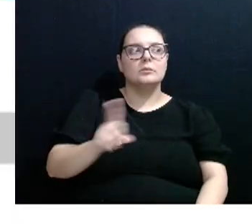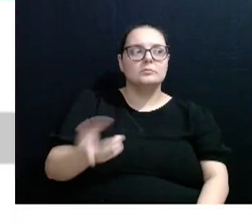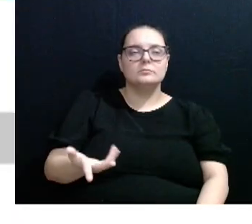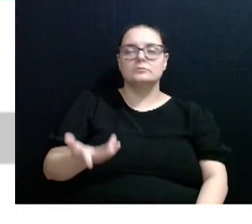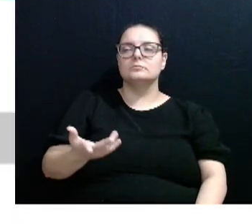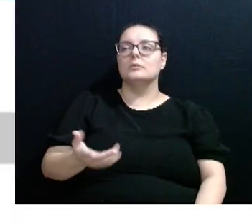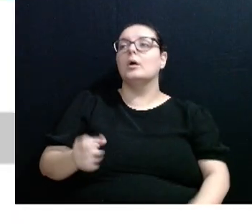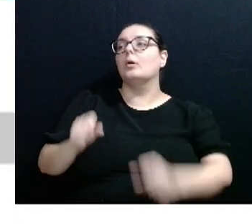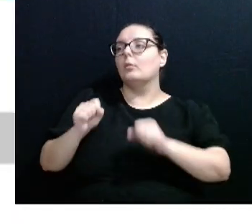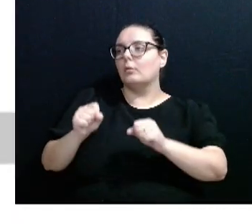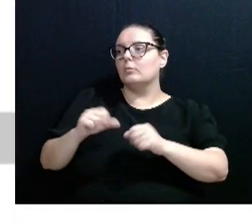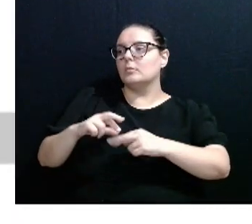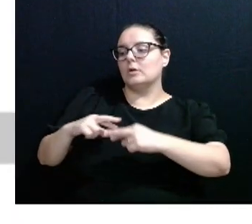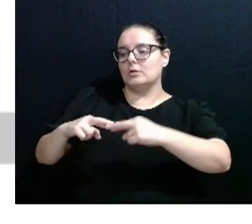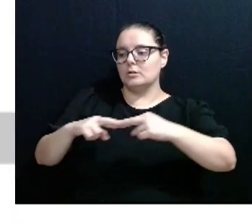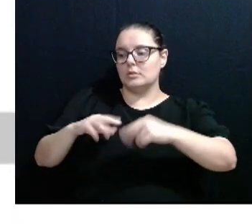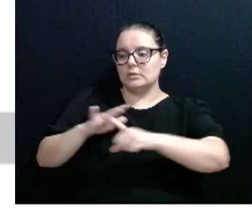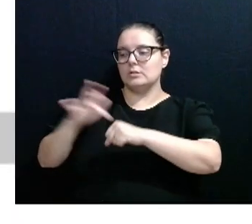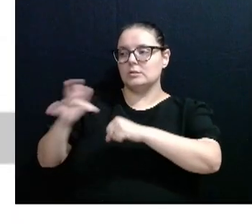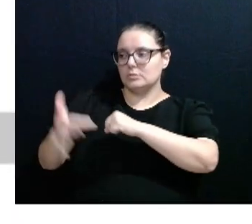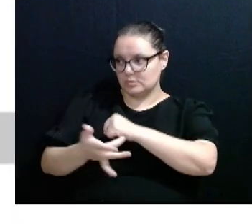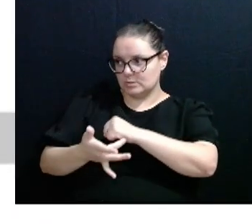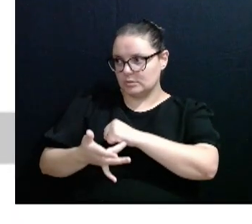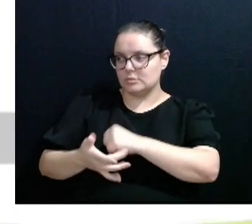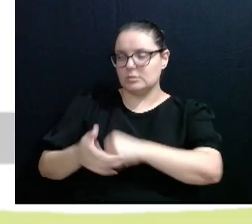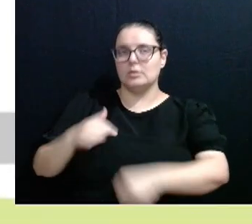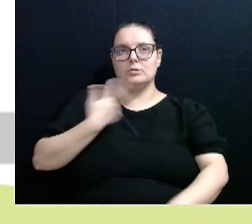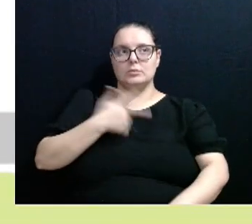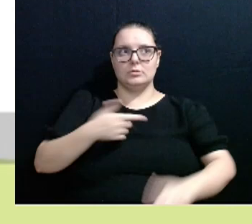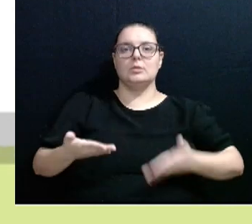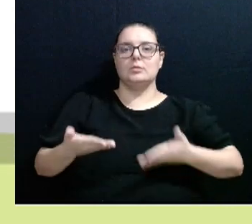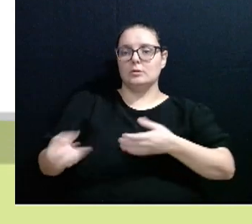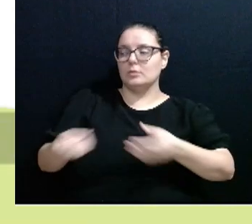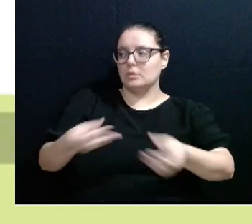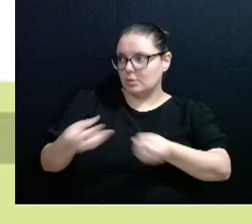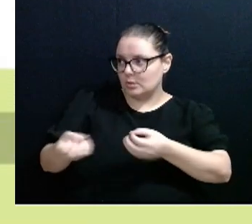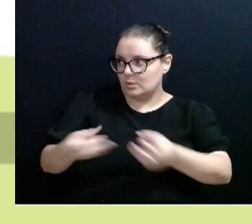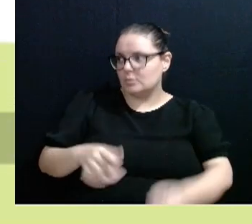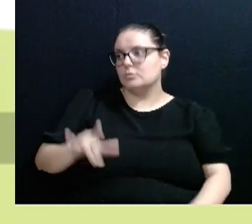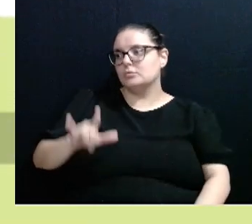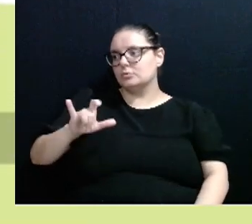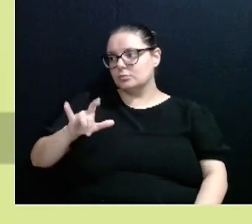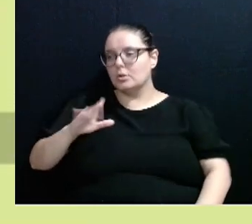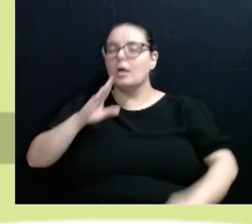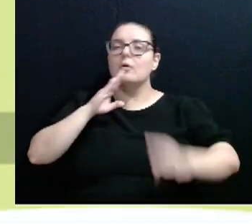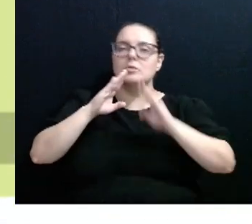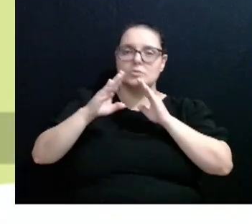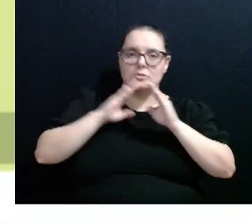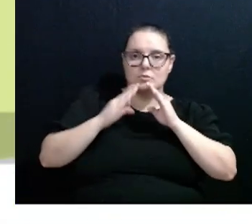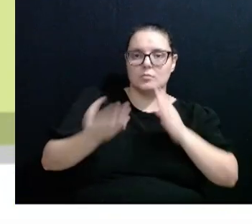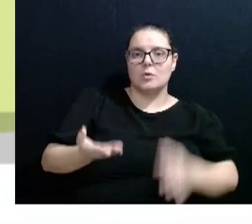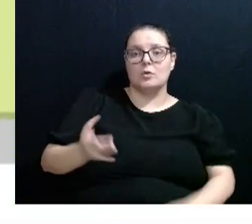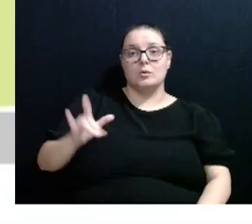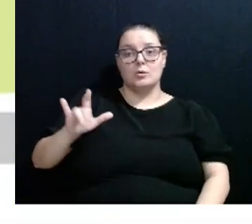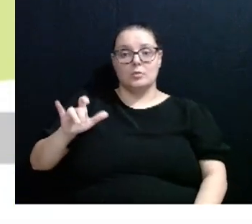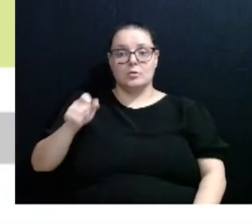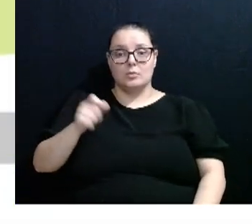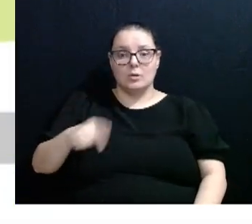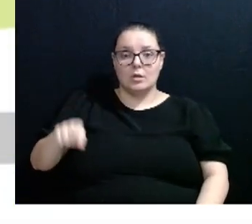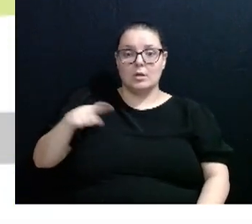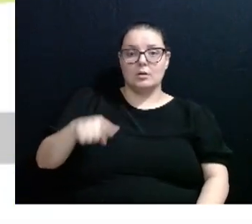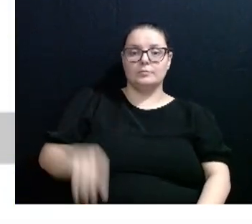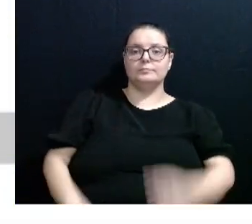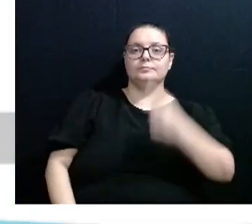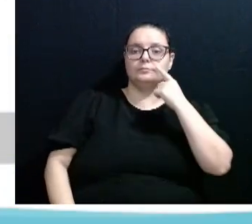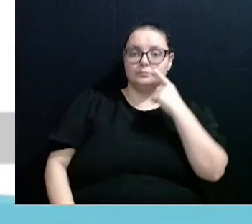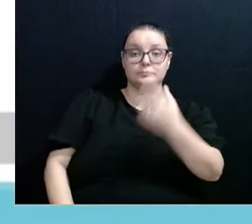redes sociais. Nós colocamos atualizações no Instagram, Facebook. O Instagram é @Instituto Anelo. E além